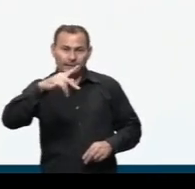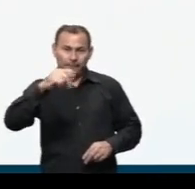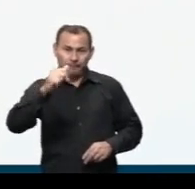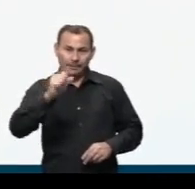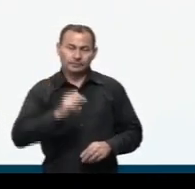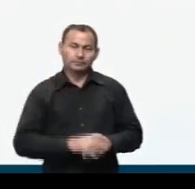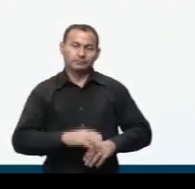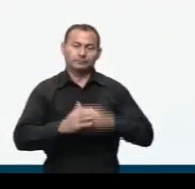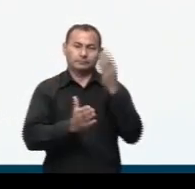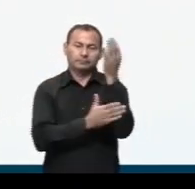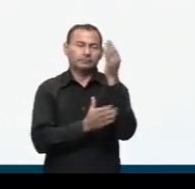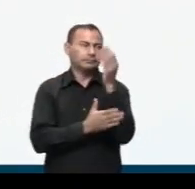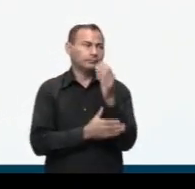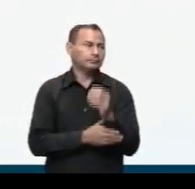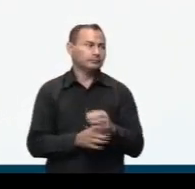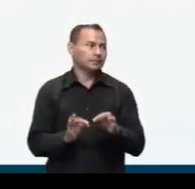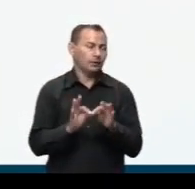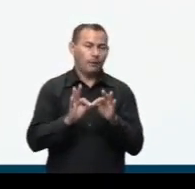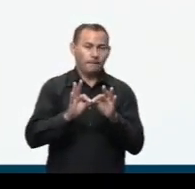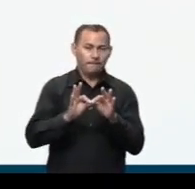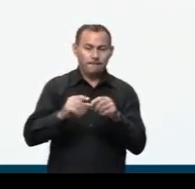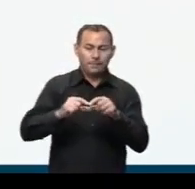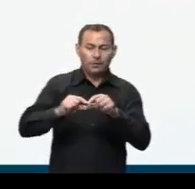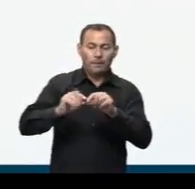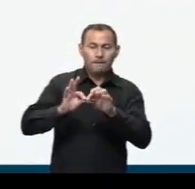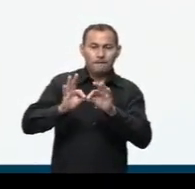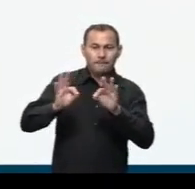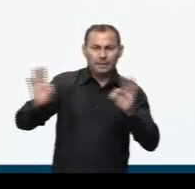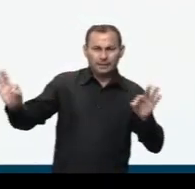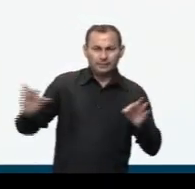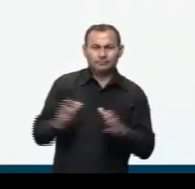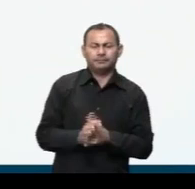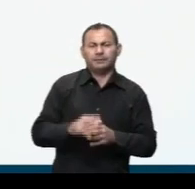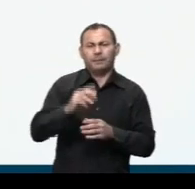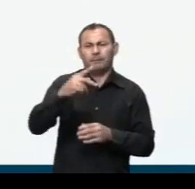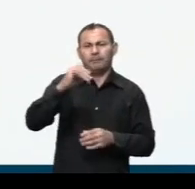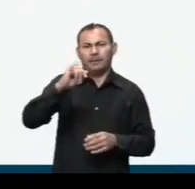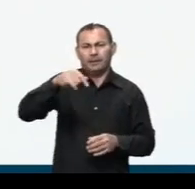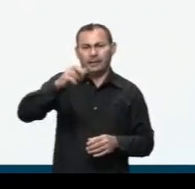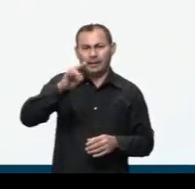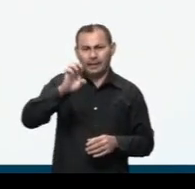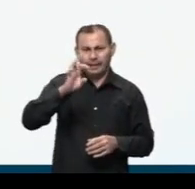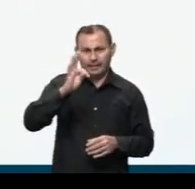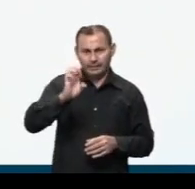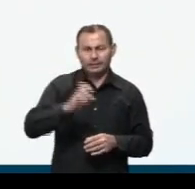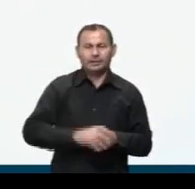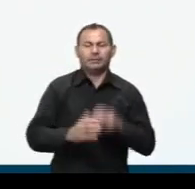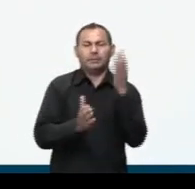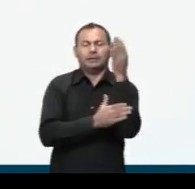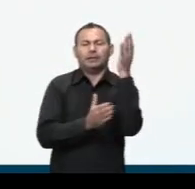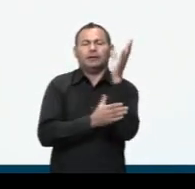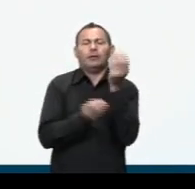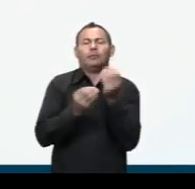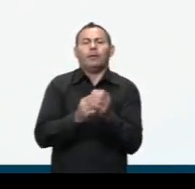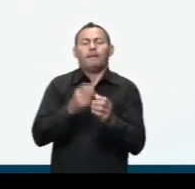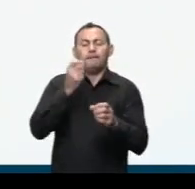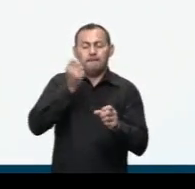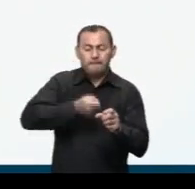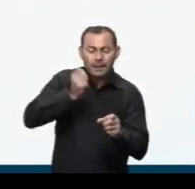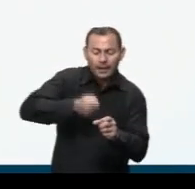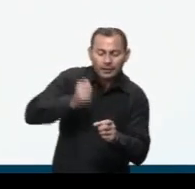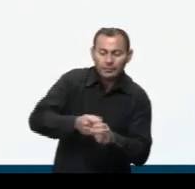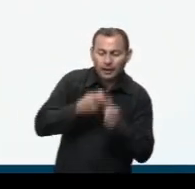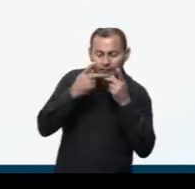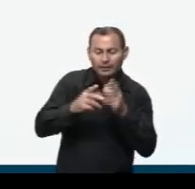madeira comprida, ok? Onde a gente vai cravar o piquete e vai ter a madeira, a gente vai colocar os pregos